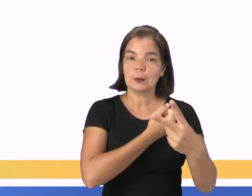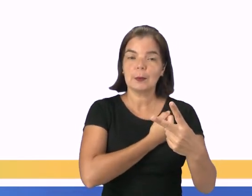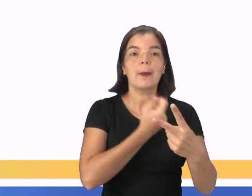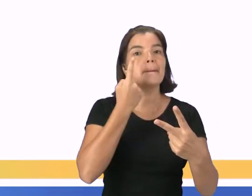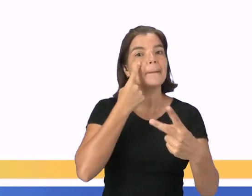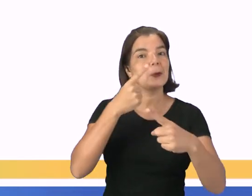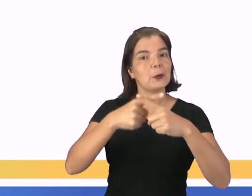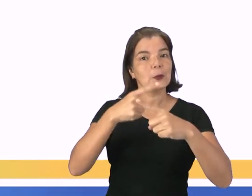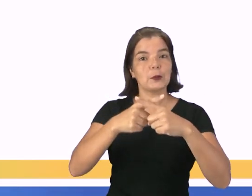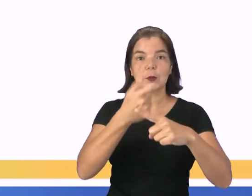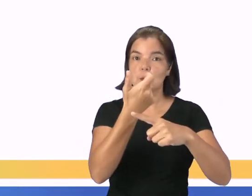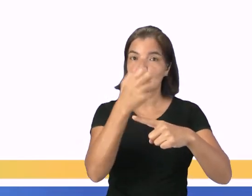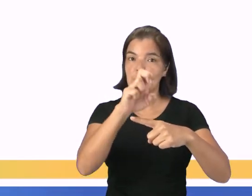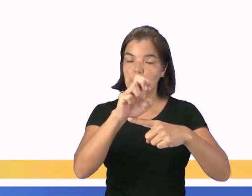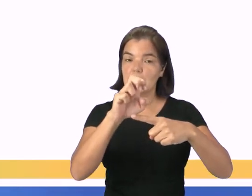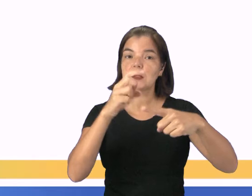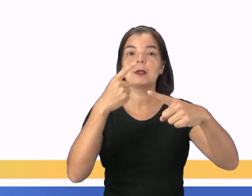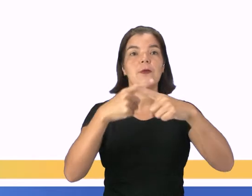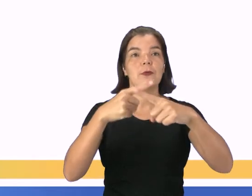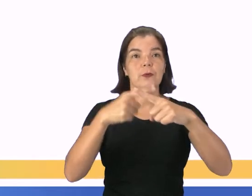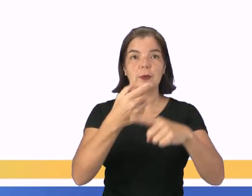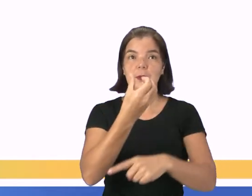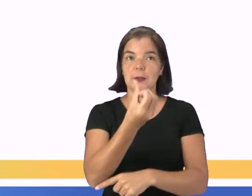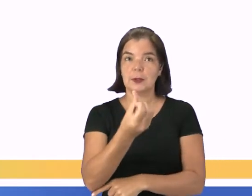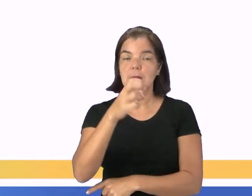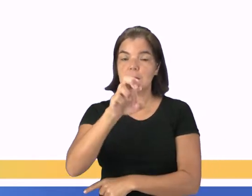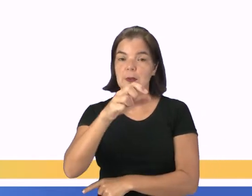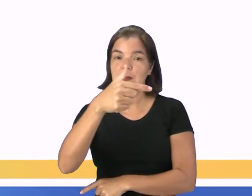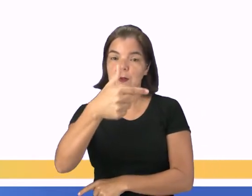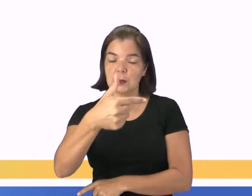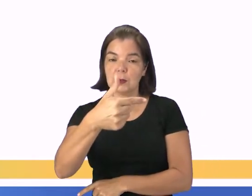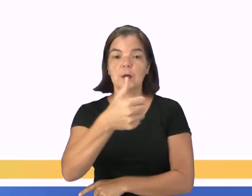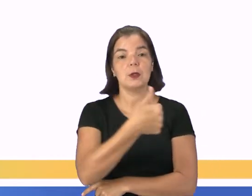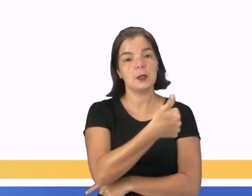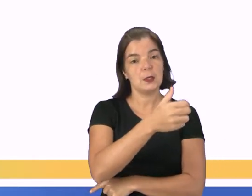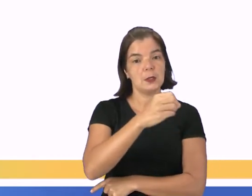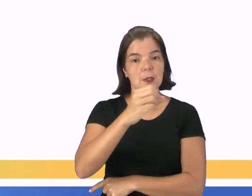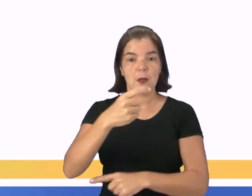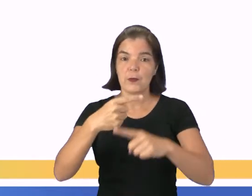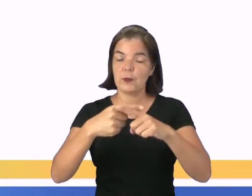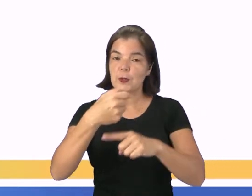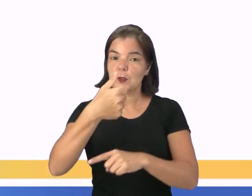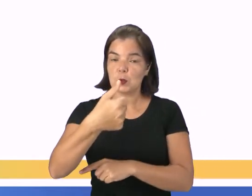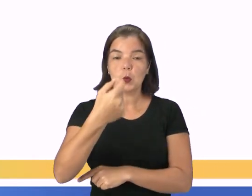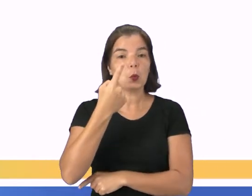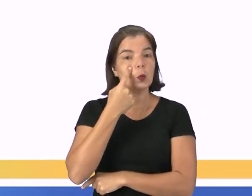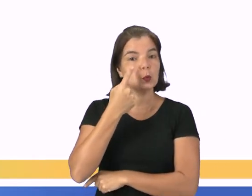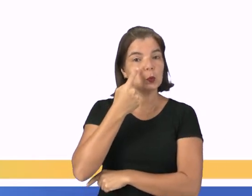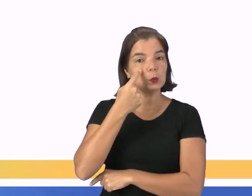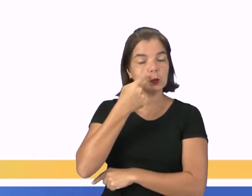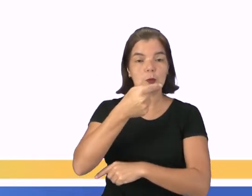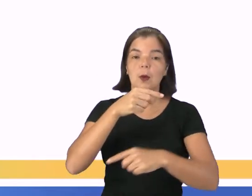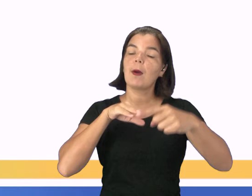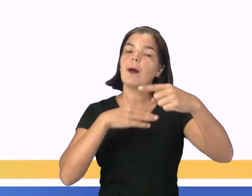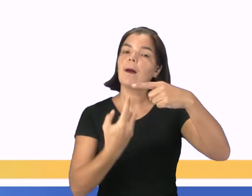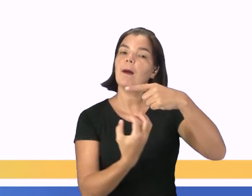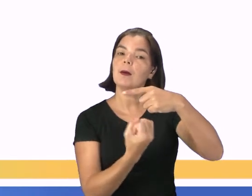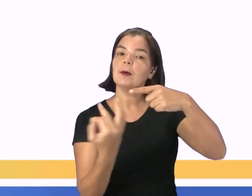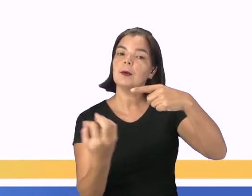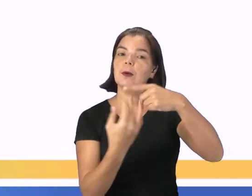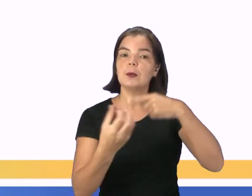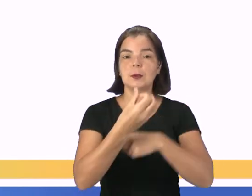multiplicar 15 vezes 652 e 100 vezes o 1 invisível que aparece embaixo do